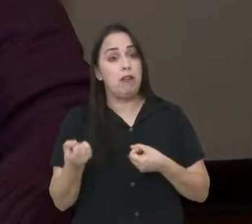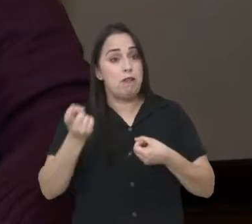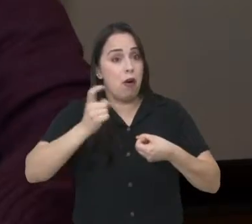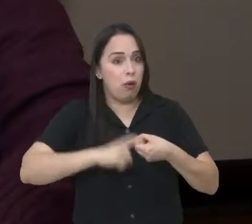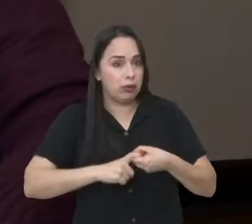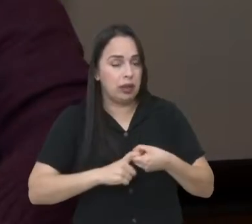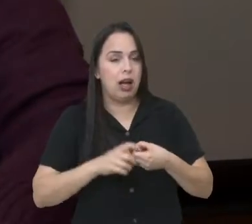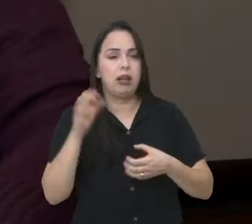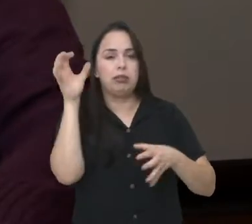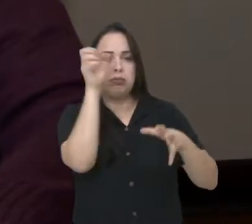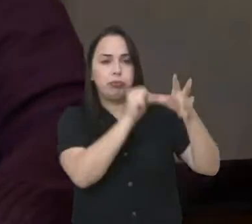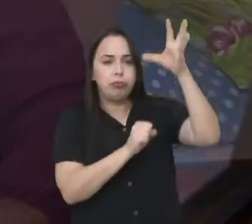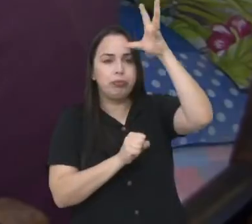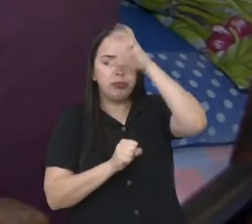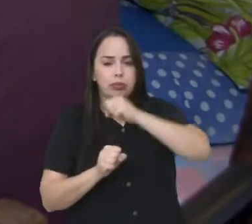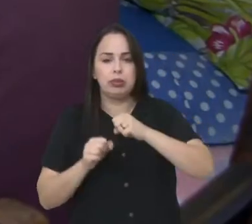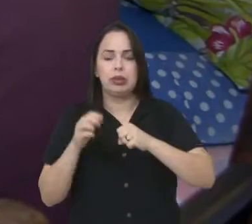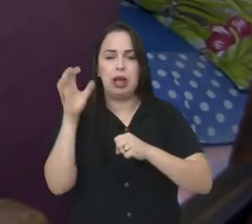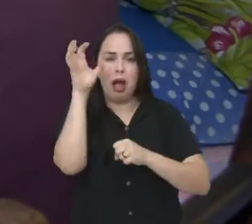E aprendi.